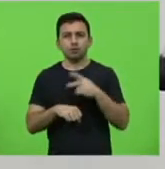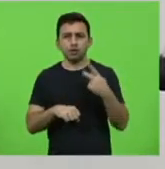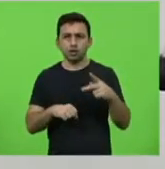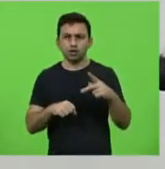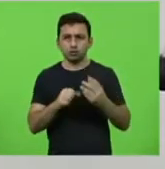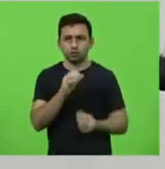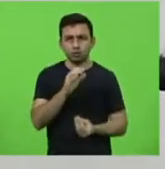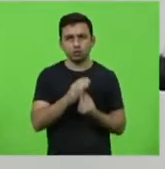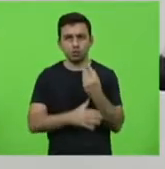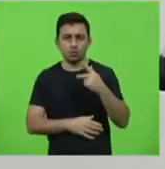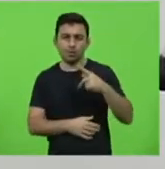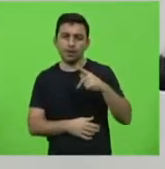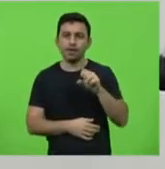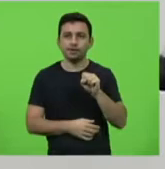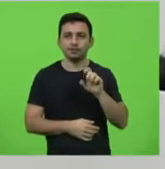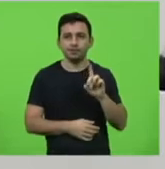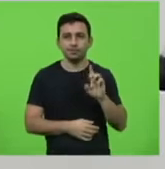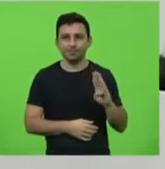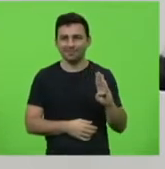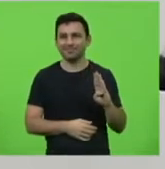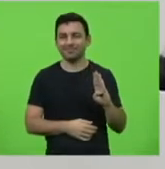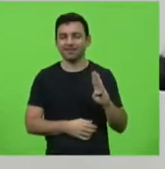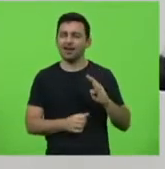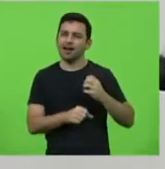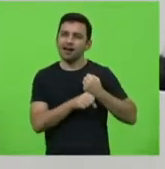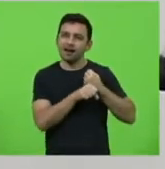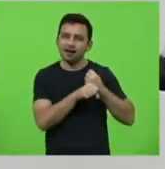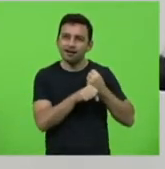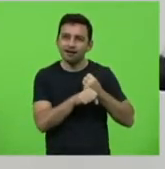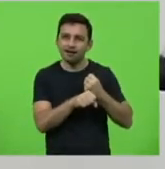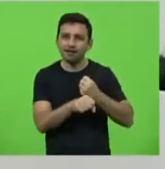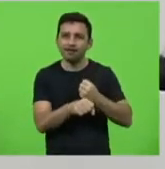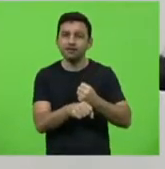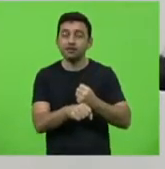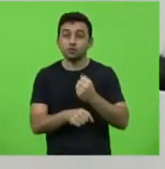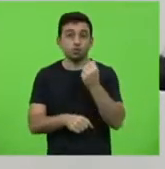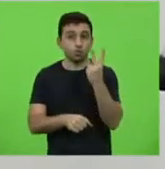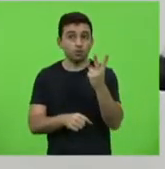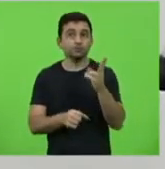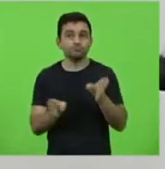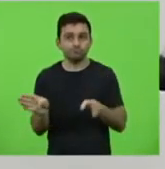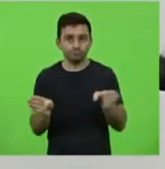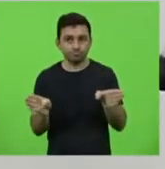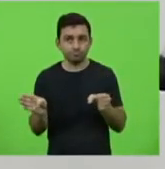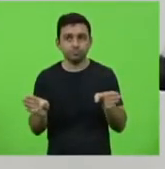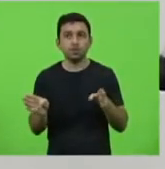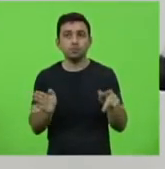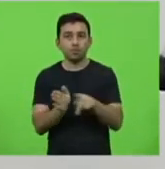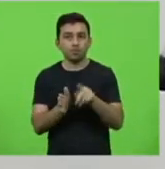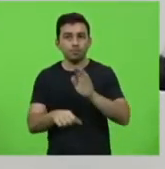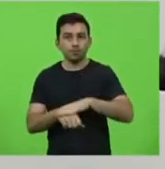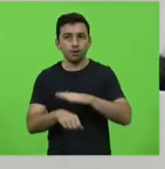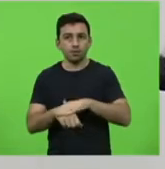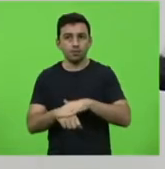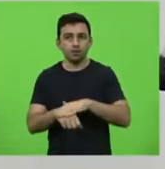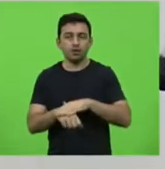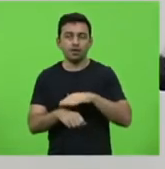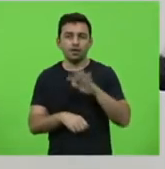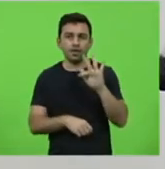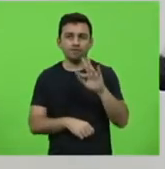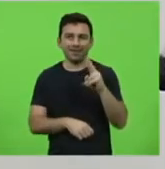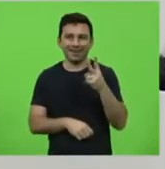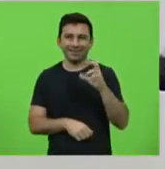fundaram o PSDB. Depois de alguns anos, nós tivemos dois mandatos do presidente Fernando Henrique,